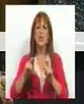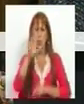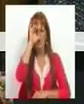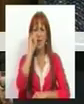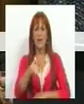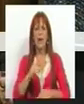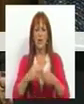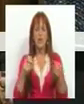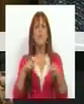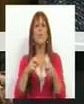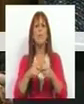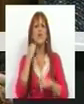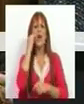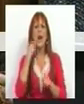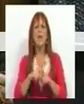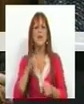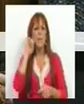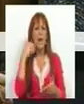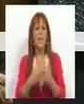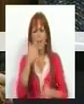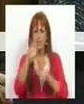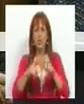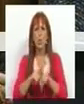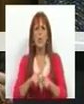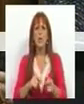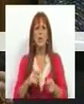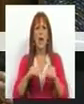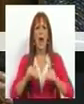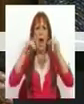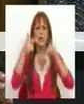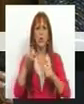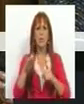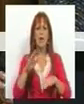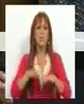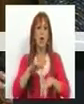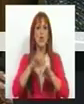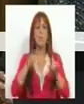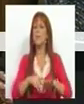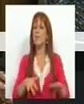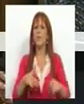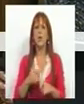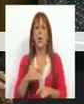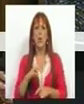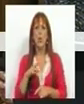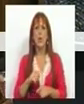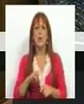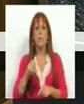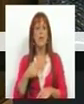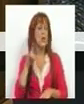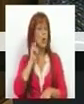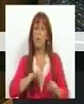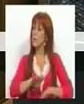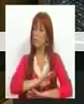do Governo para resolver estes problemas graves que afetam a população do Alto Tâmega. Relativamente ao Hospital Dom Luís I na Régua...